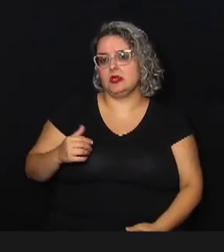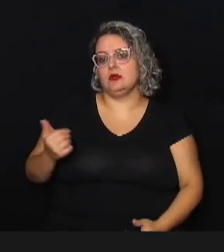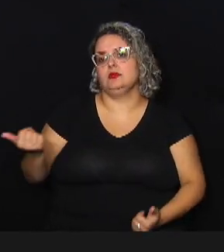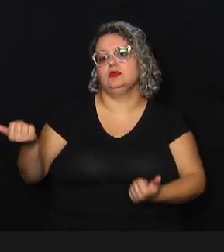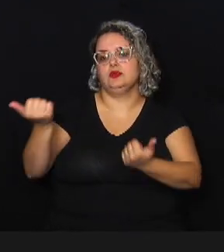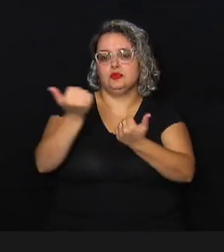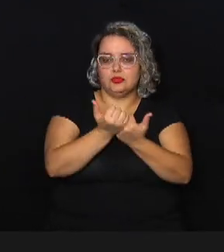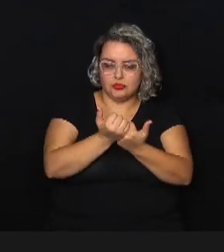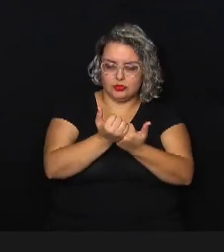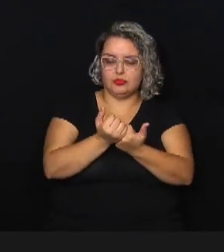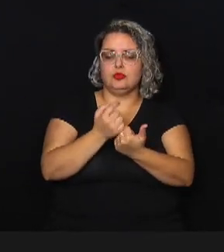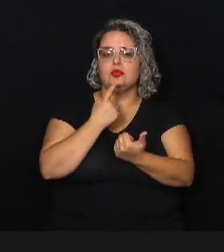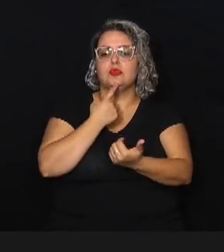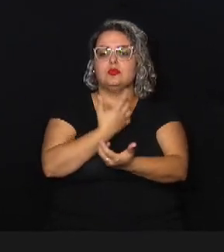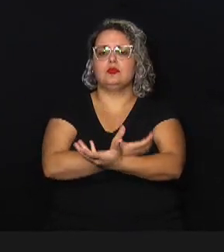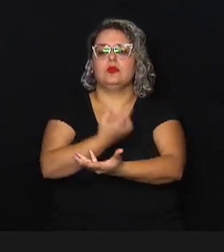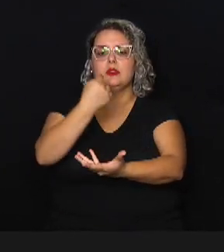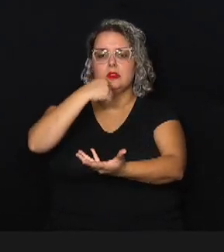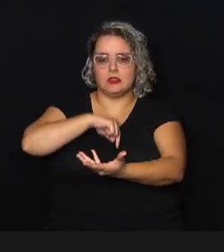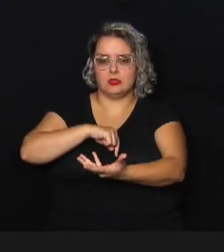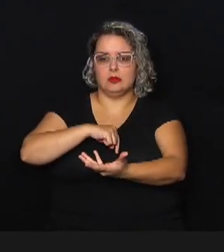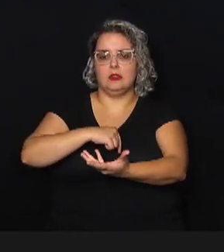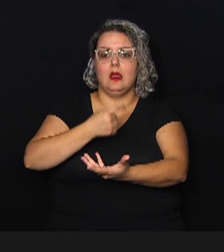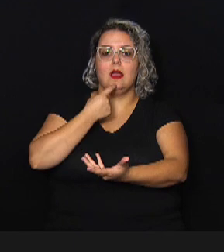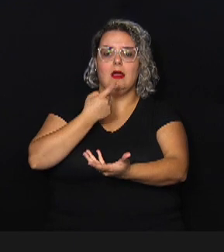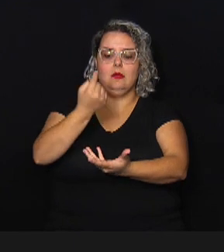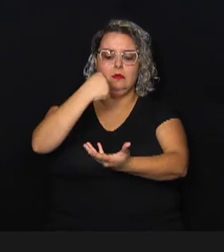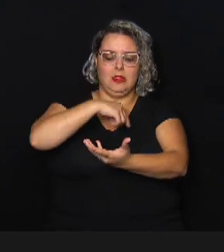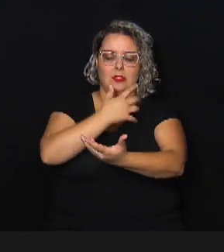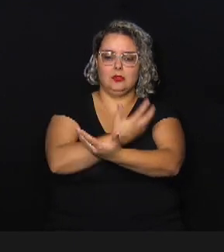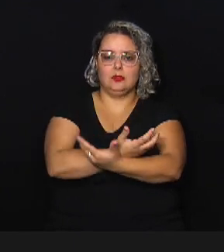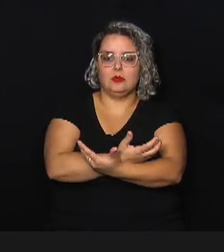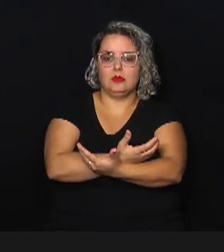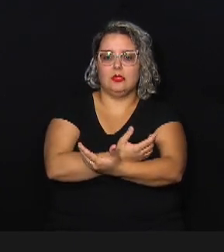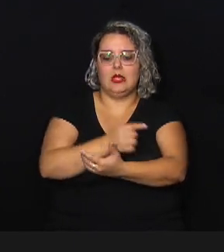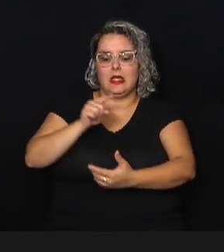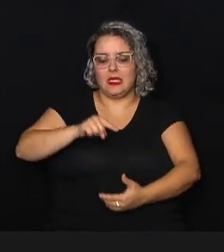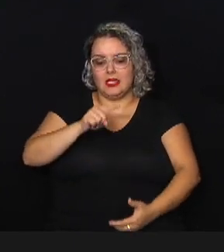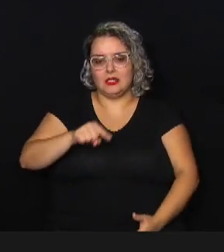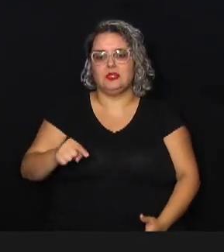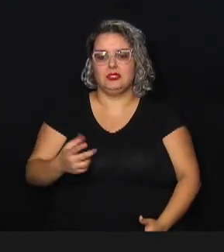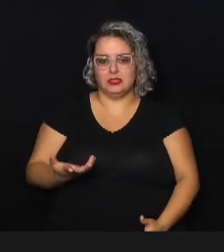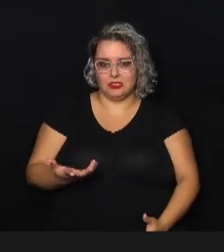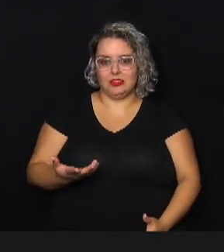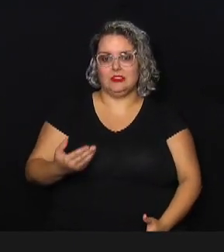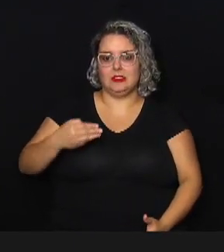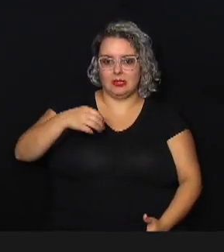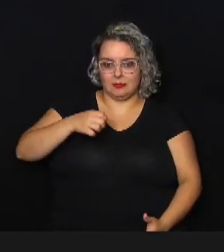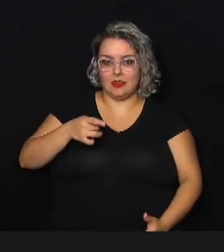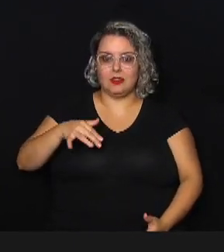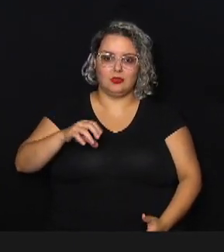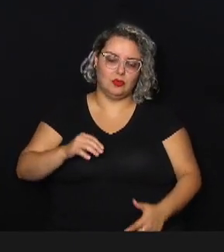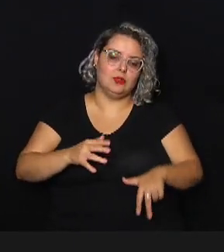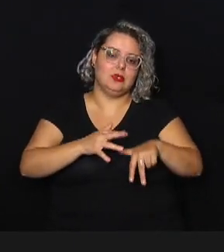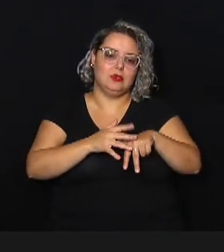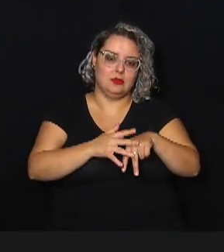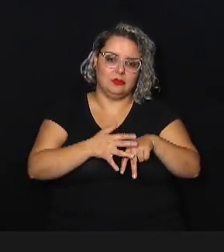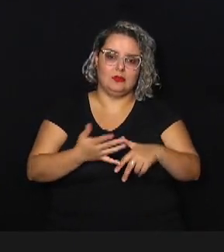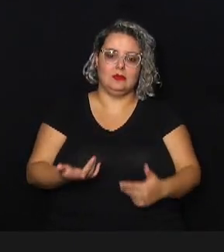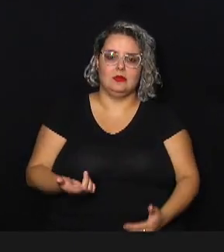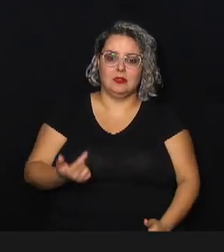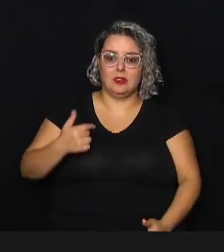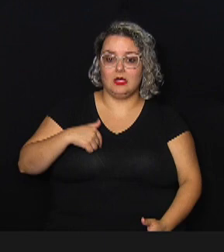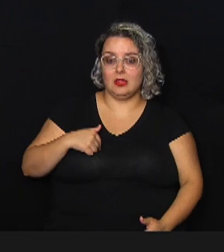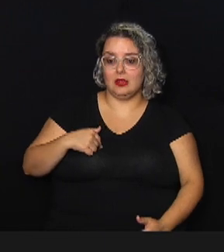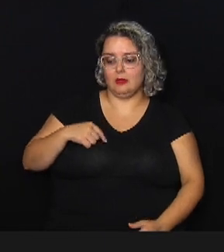Então, a medula óssea rejeita o organismo do paciente. Tá? Então, é complicado porque a gente está acostumado a eu rejeitei o órgão, mas é